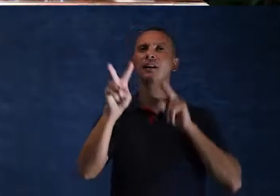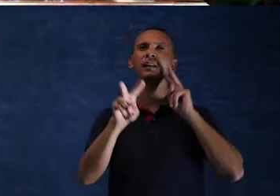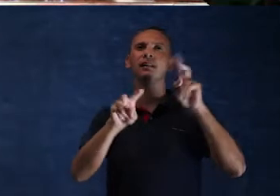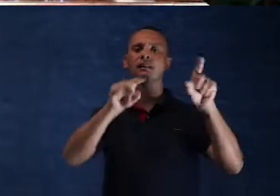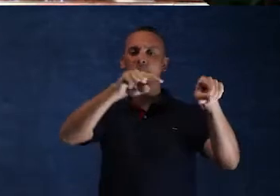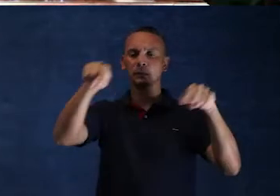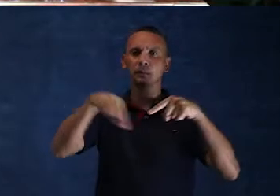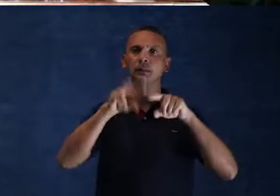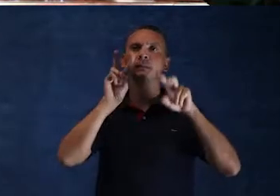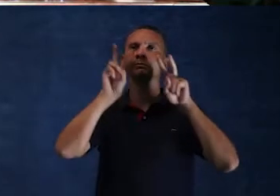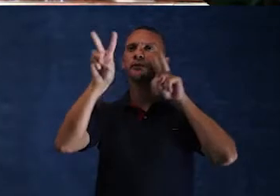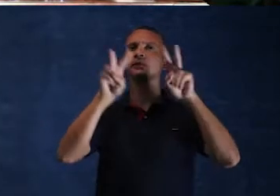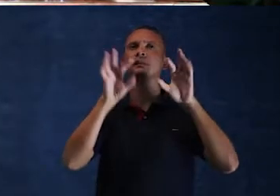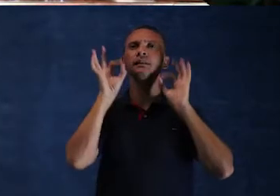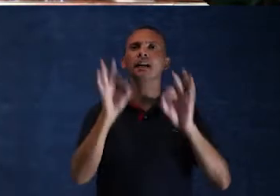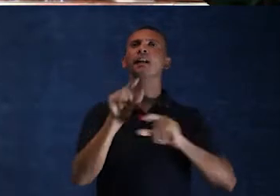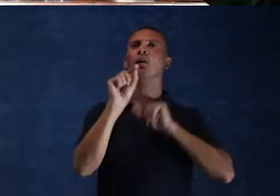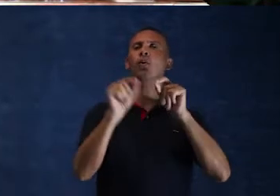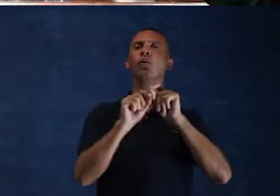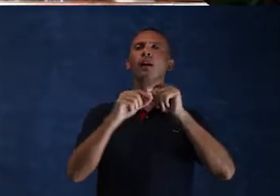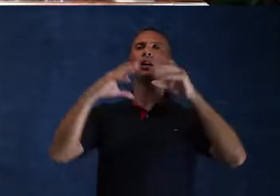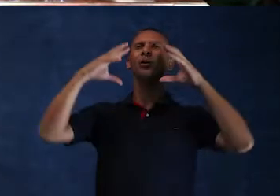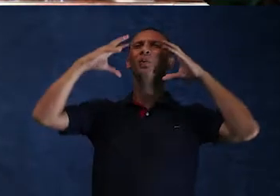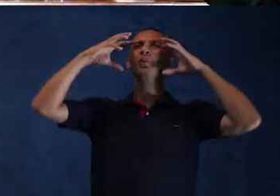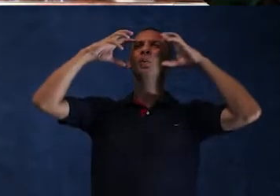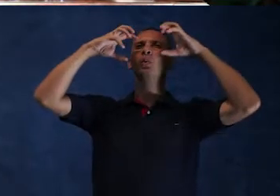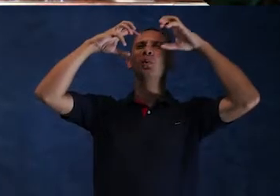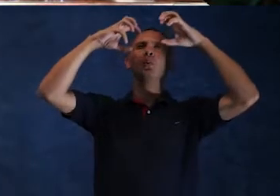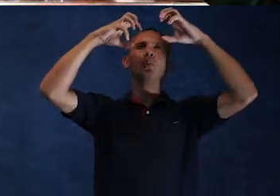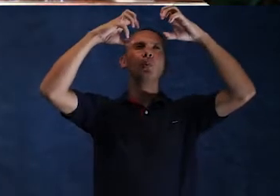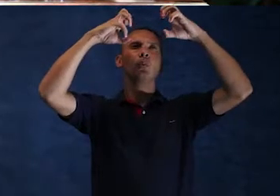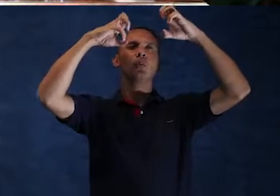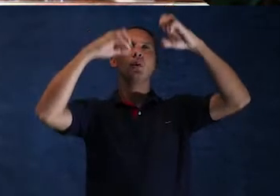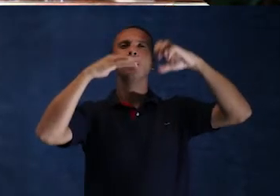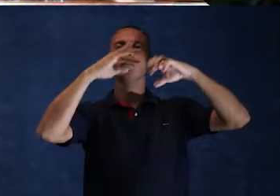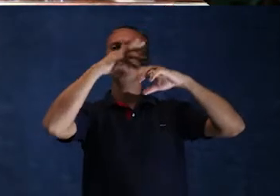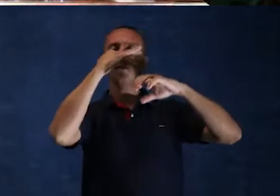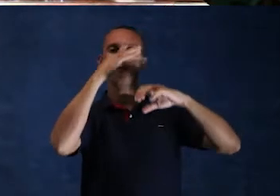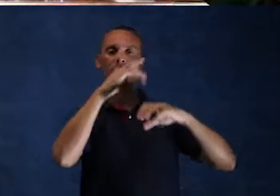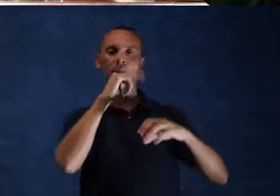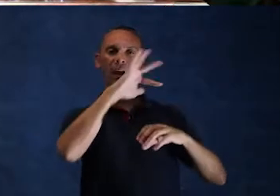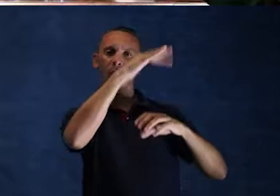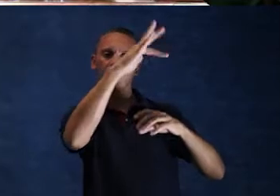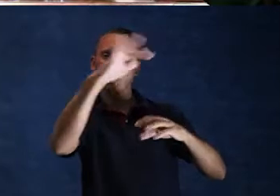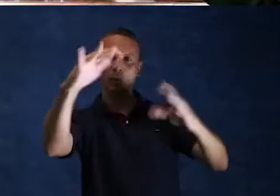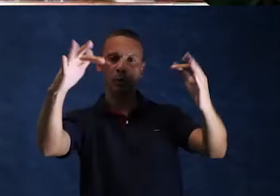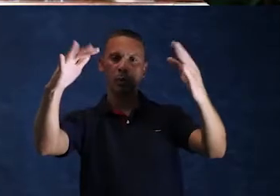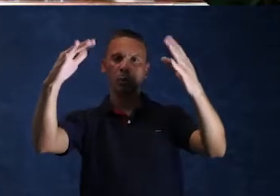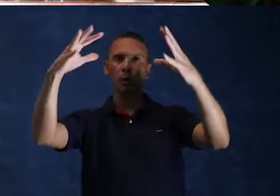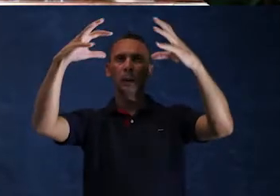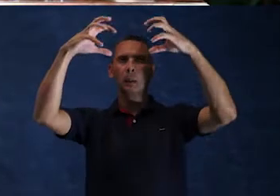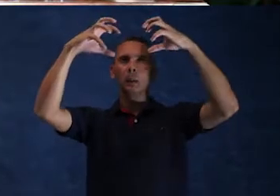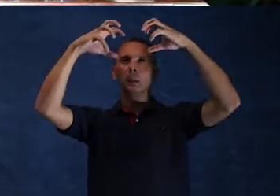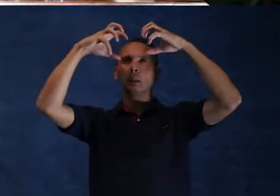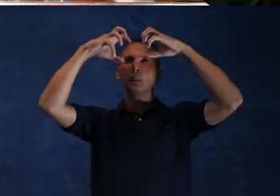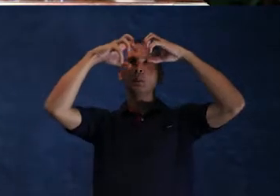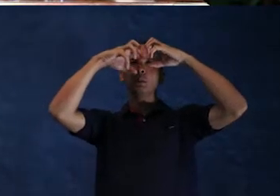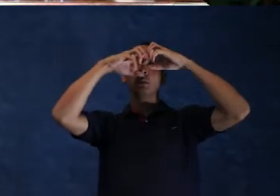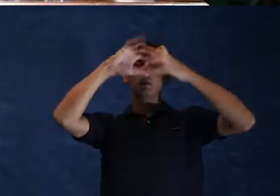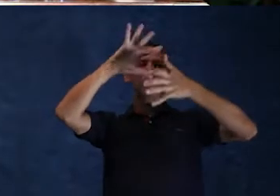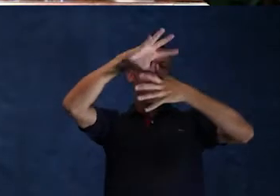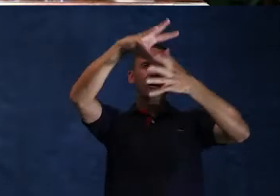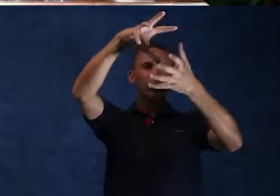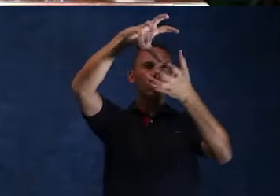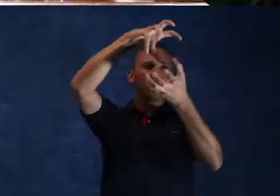bem definidas, o certo é que uma névoa densa, vinda do mar, cobre o mapa da cidade, imprimindo nela